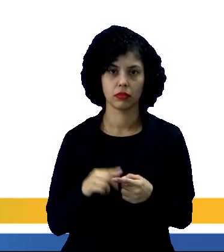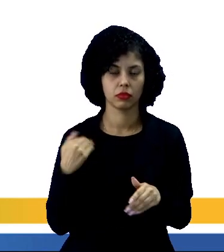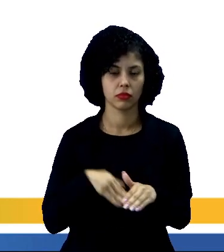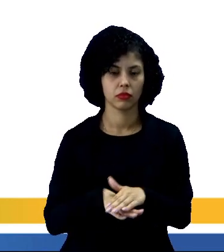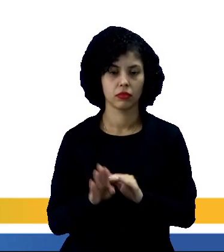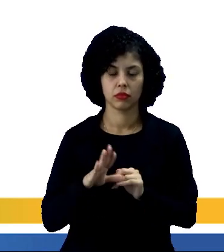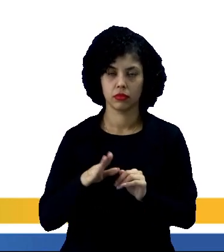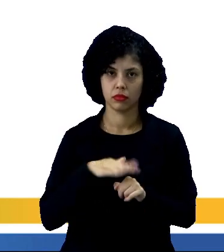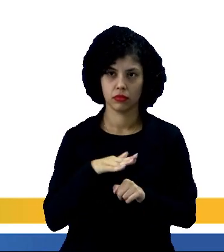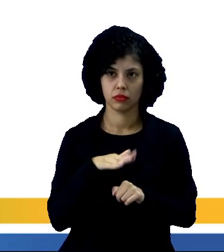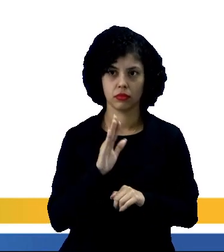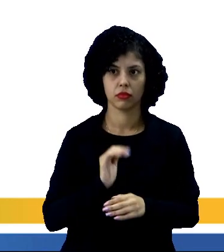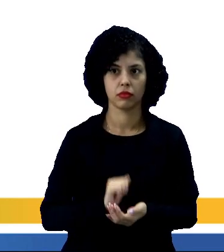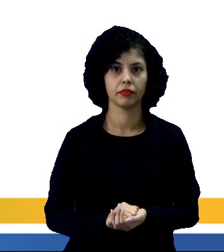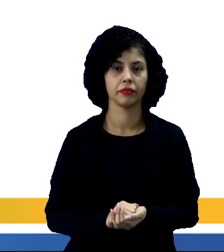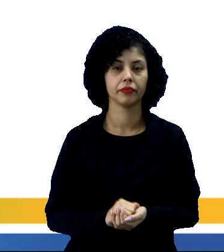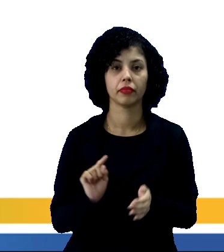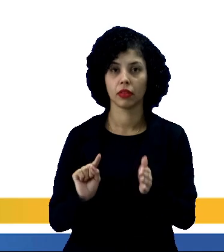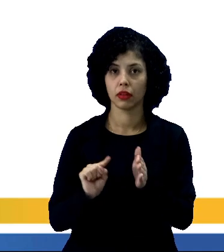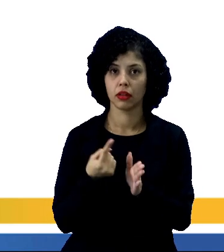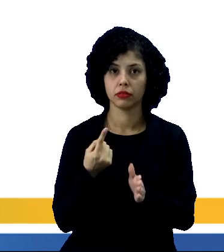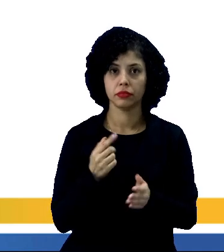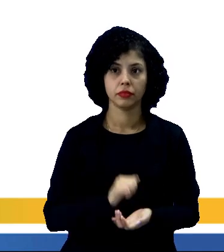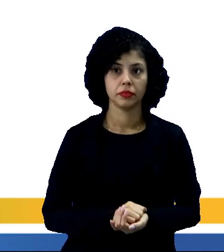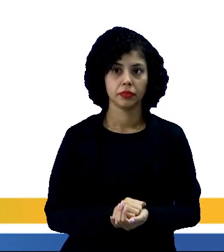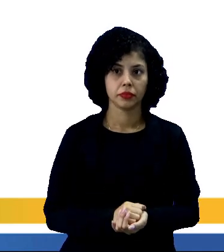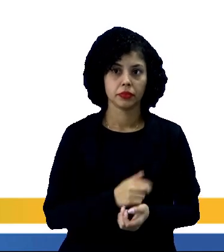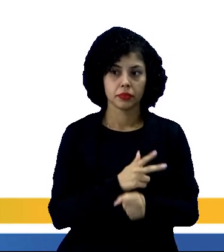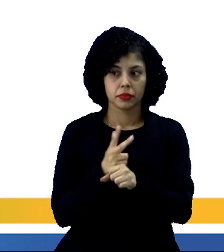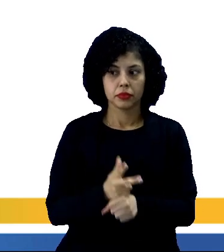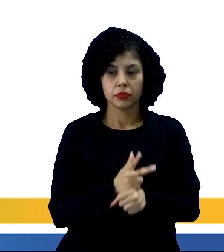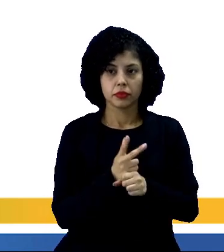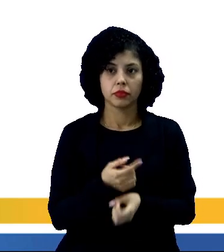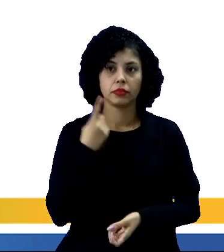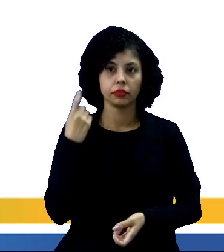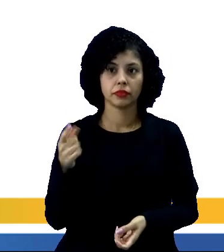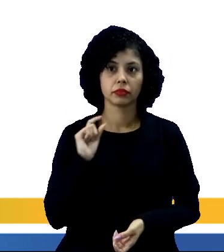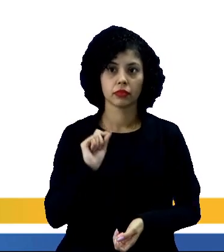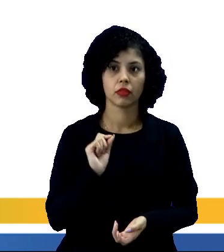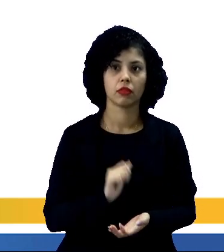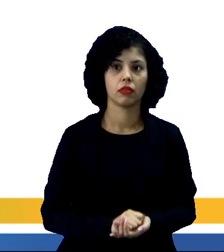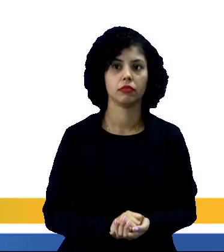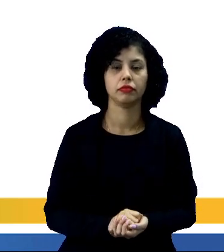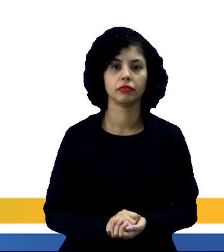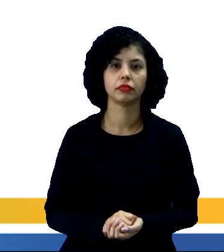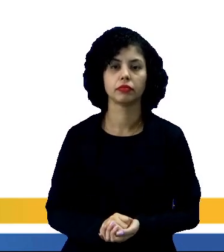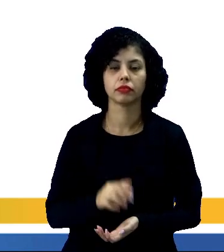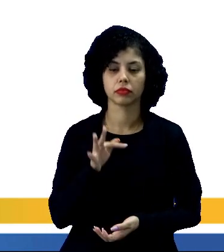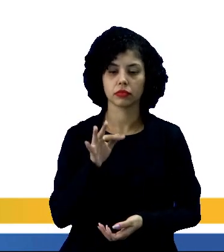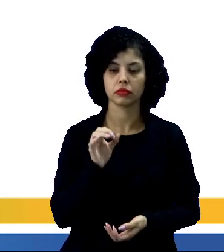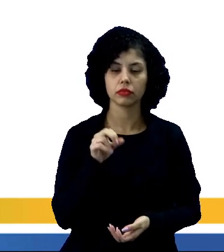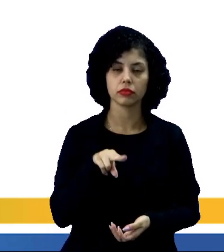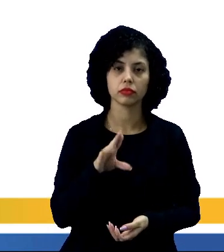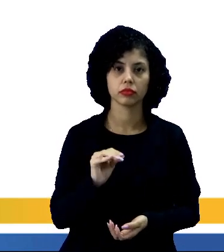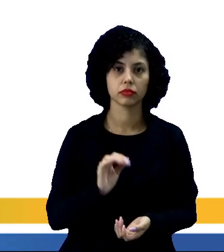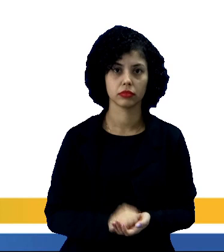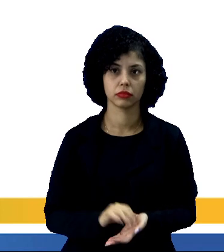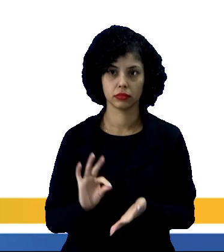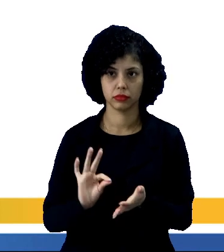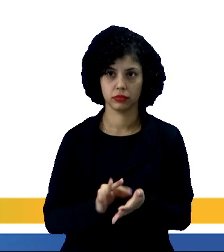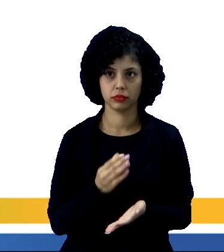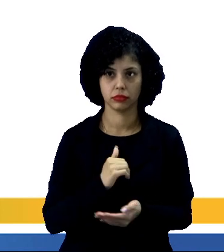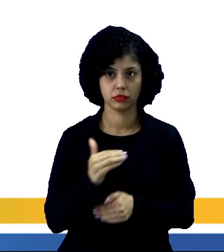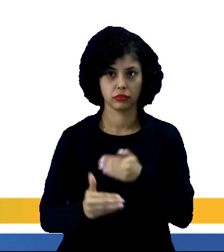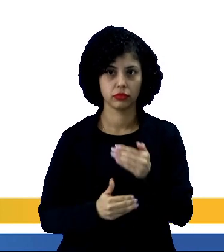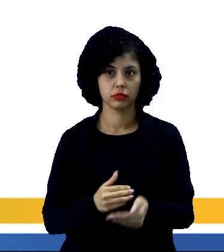cabia mais. O primeiro aparelho com capacidade para gravar sons mecanicamente foi o fonoautógrafo, desenvolvido